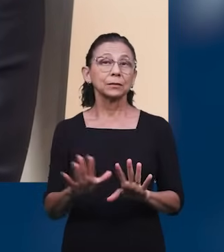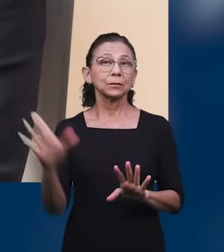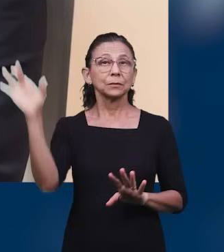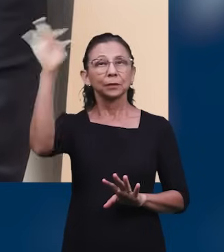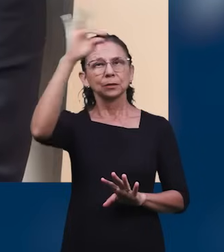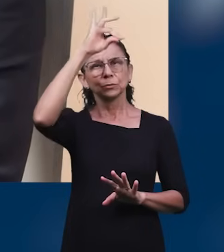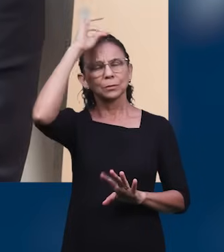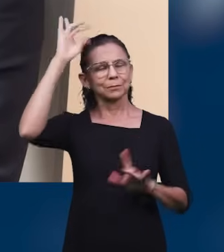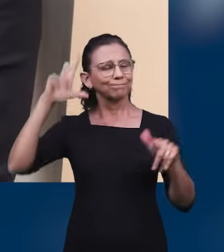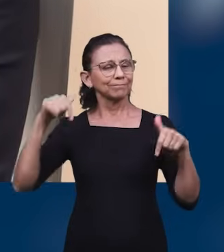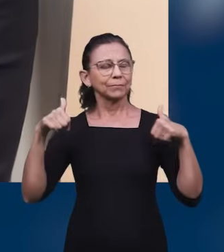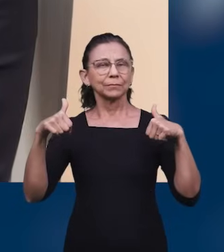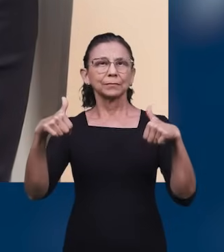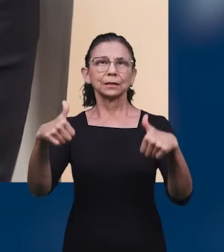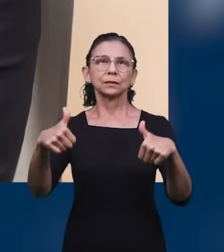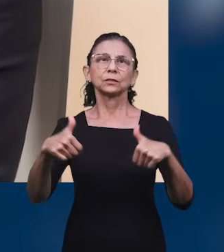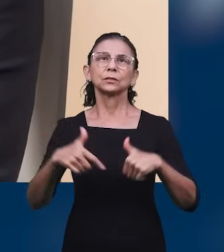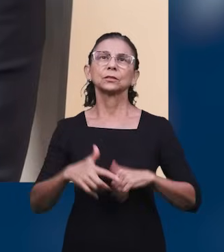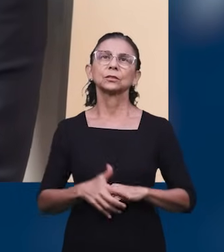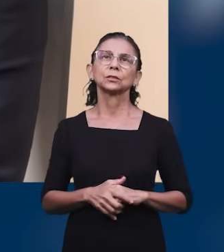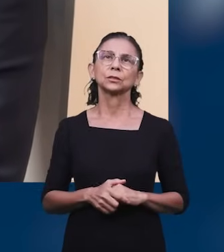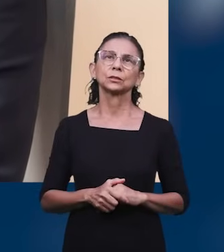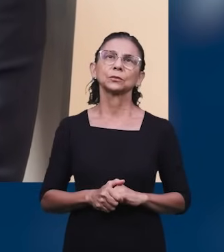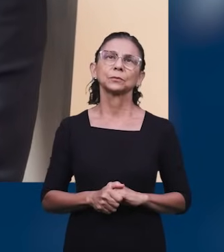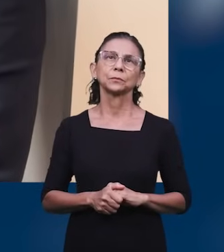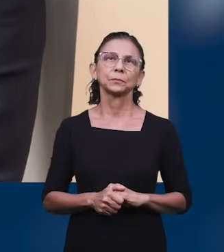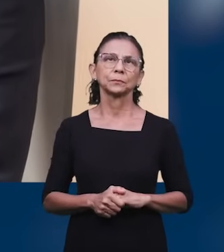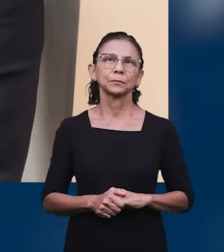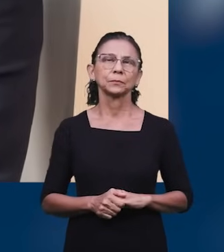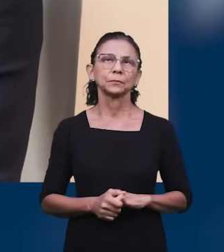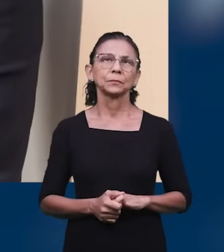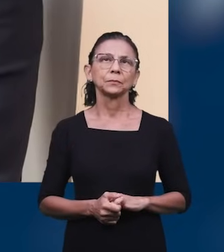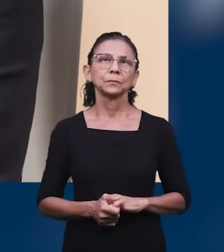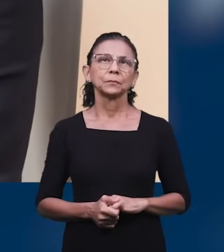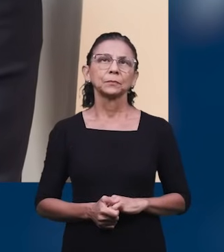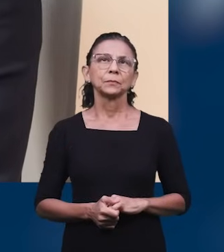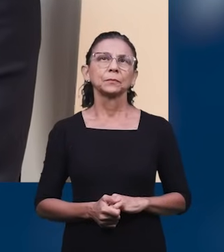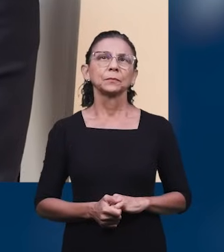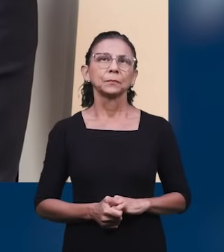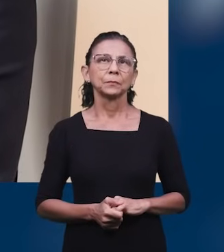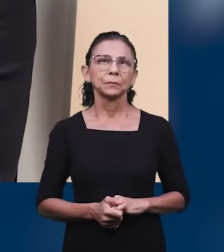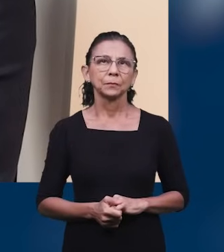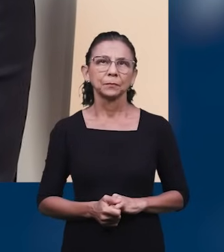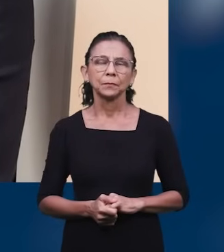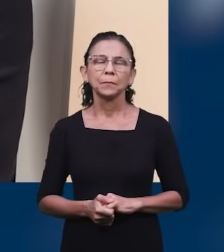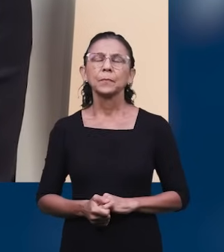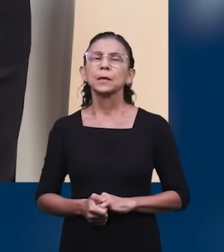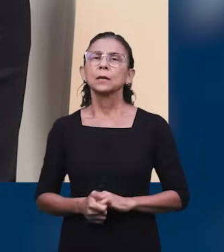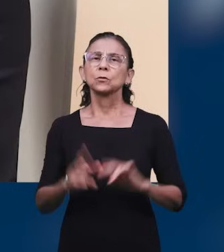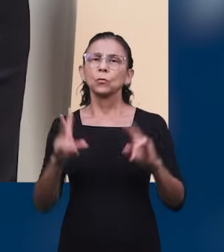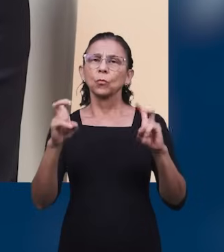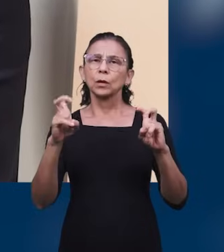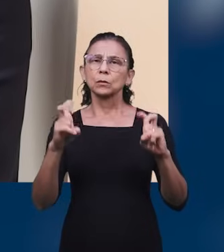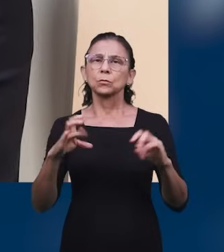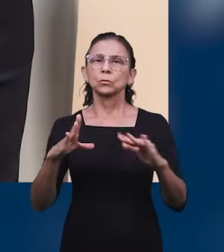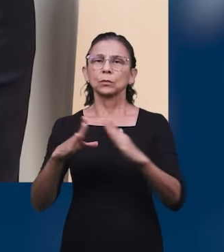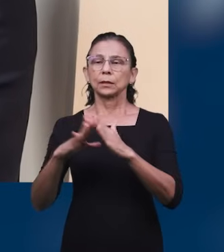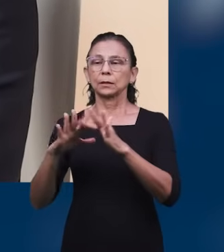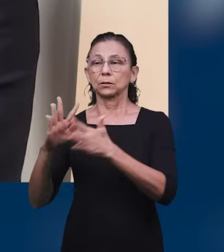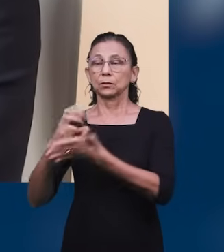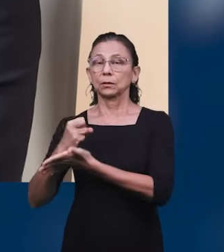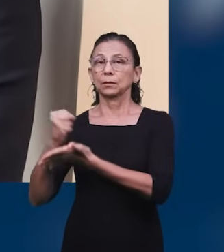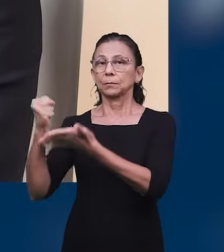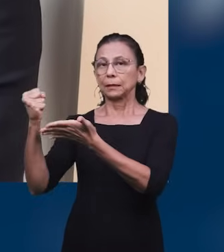Santo tremenda, vendo até os adultos se quebrantando na palavra do arrebatamento, os